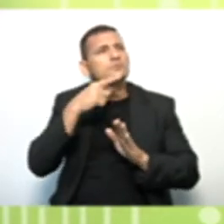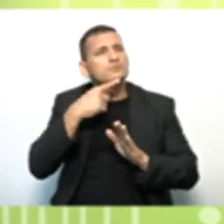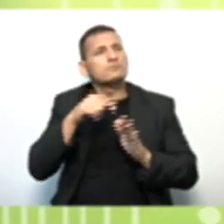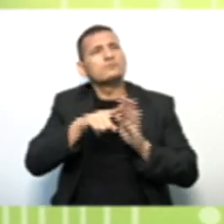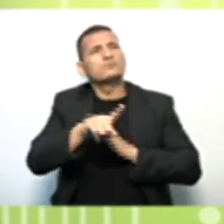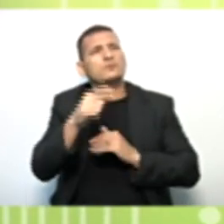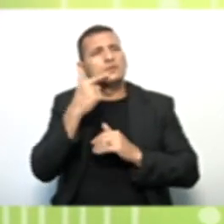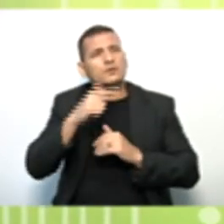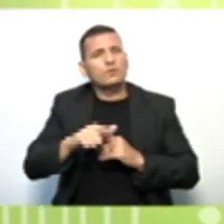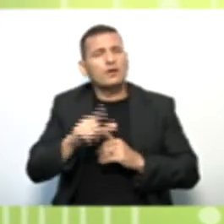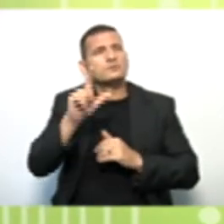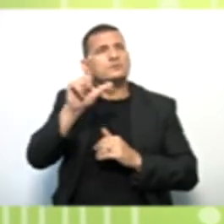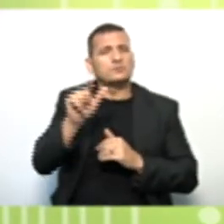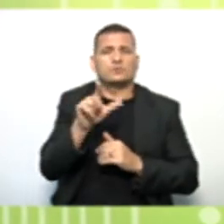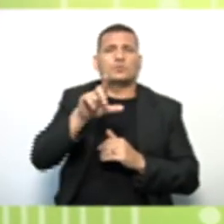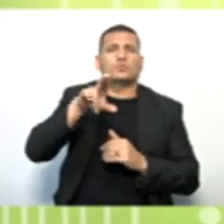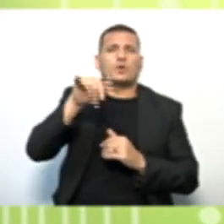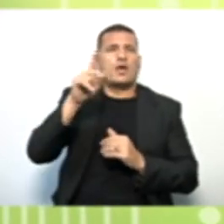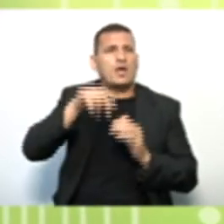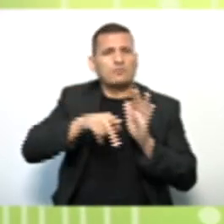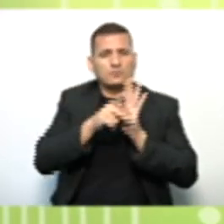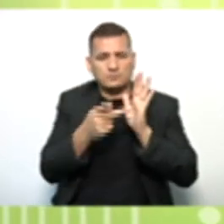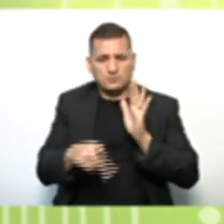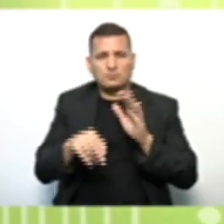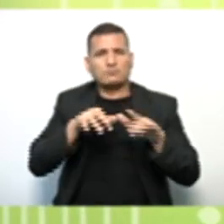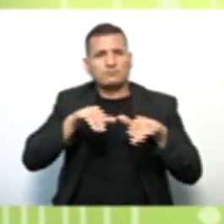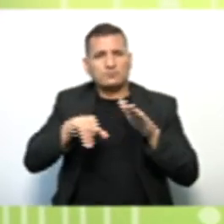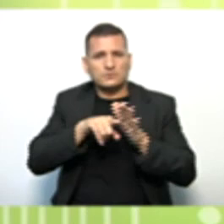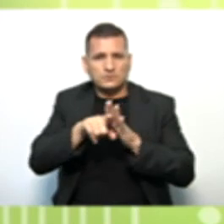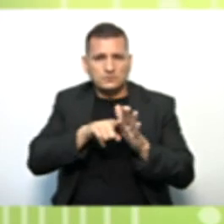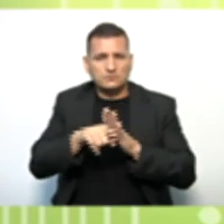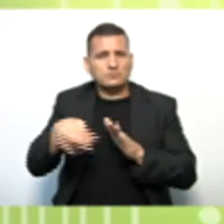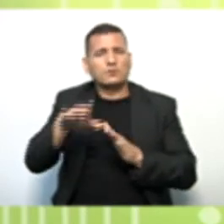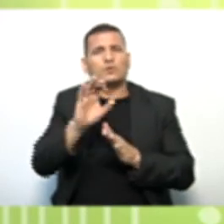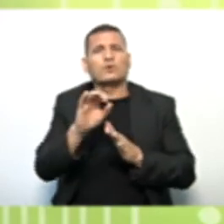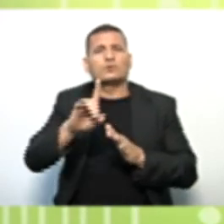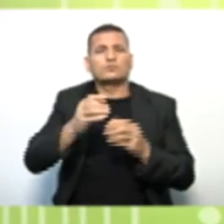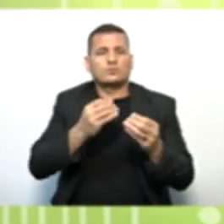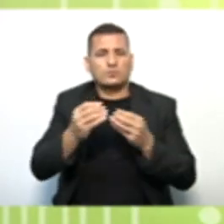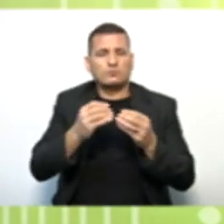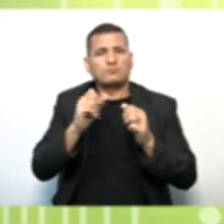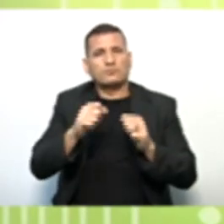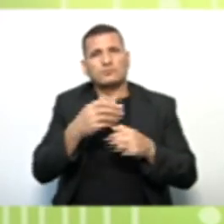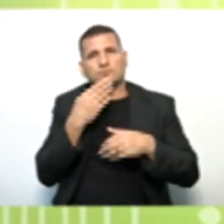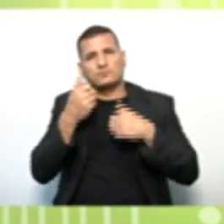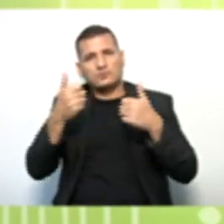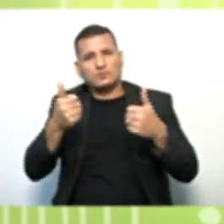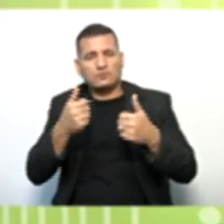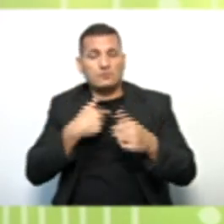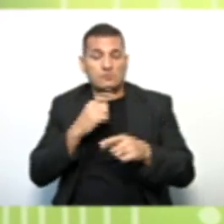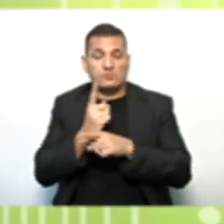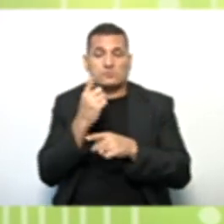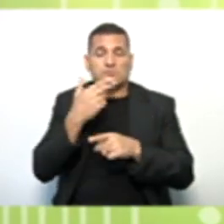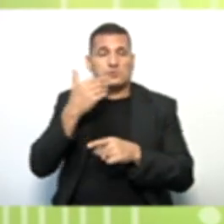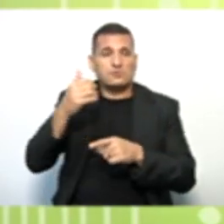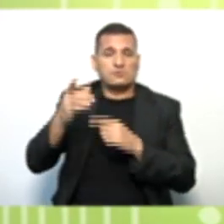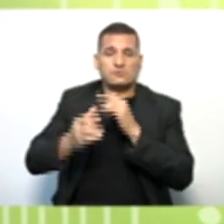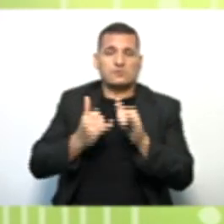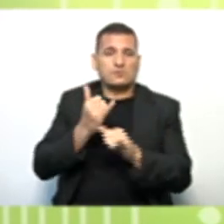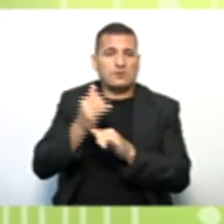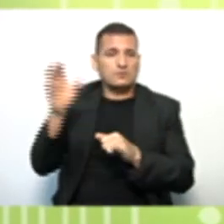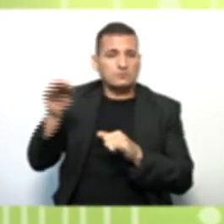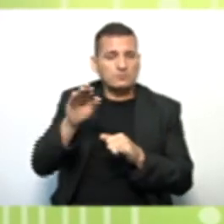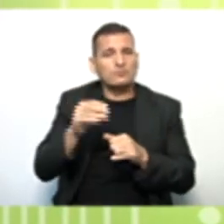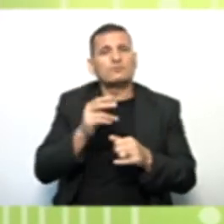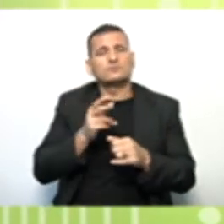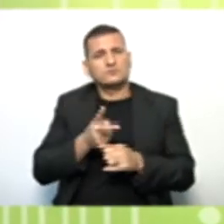a linguagem Lua daqui mesmo, pesquisa, vai atrás. Professor, esse código é assim, assim, assado, pode fazer melhor dessa forma, eu achei um jeito melhor na internet. Façam